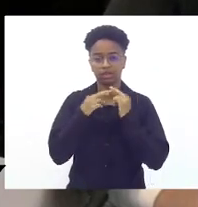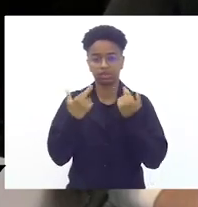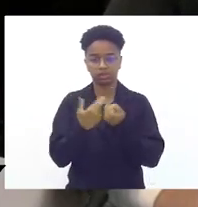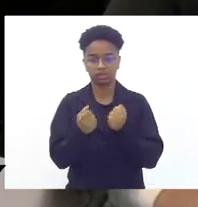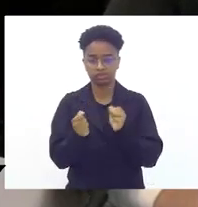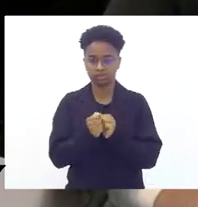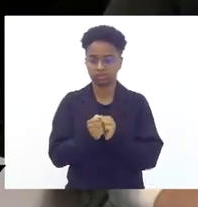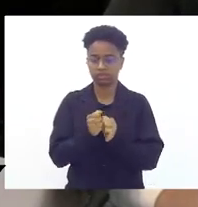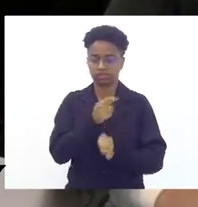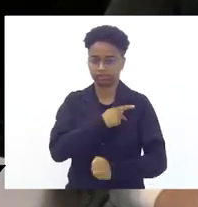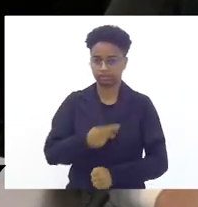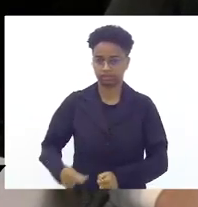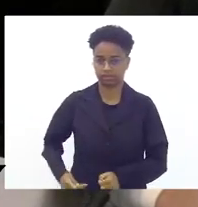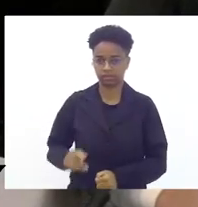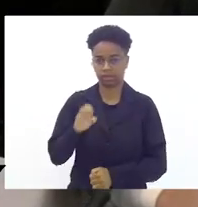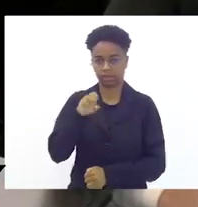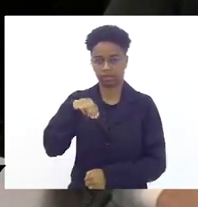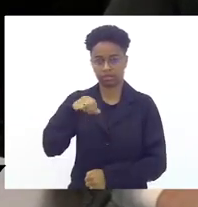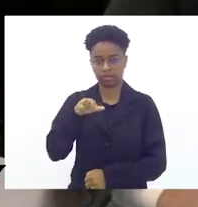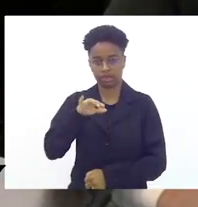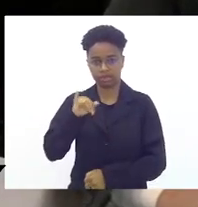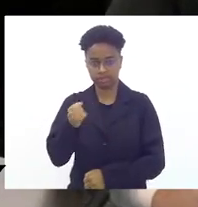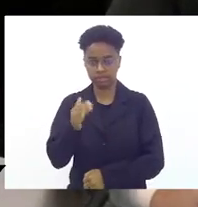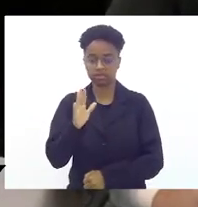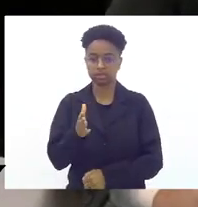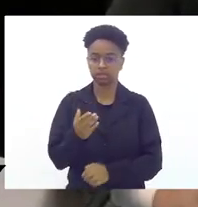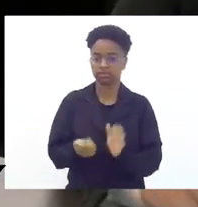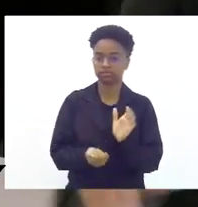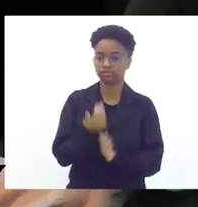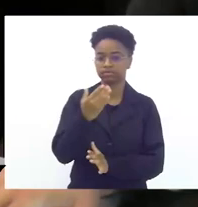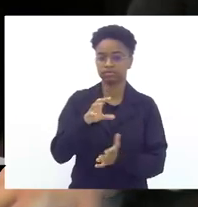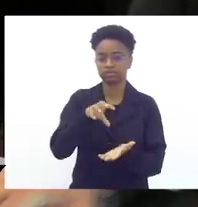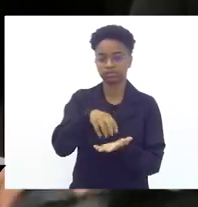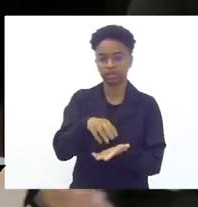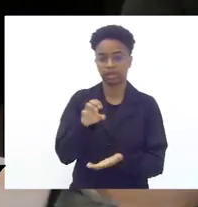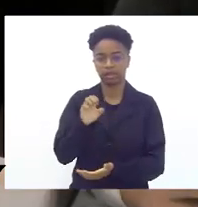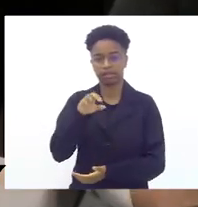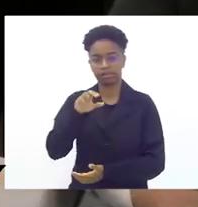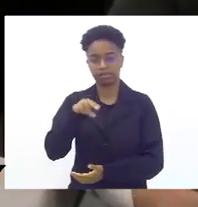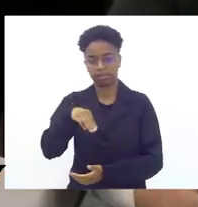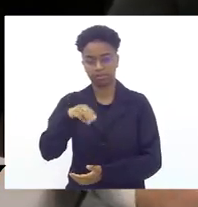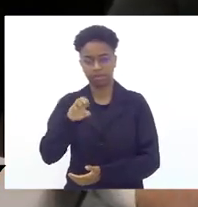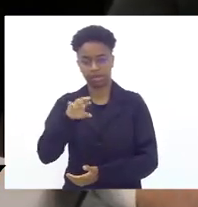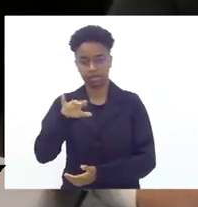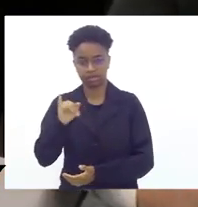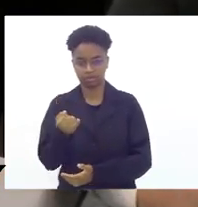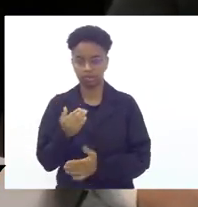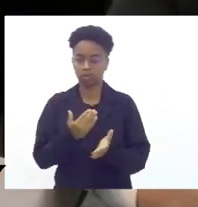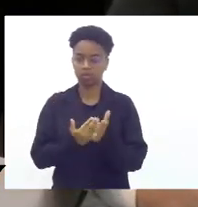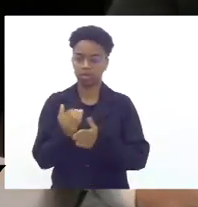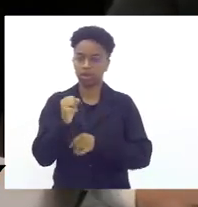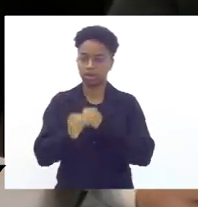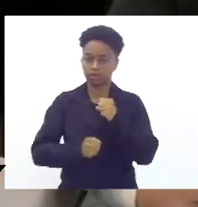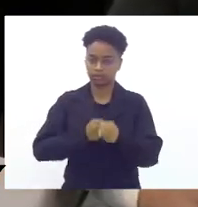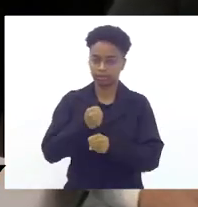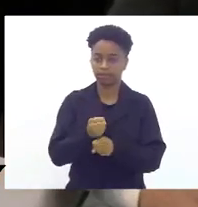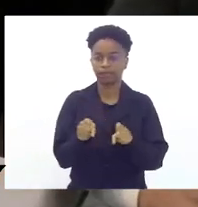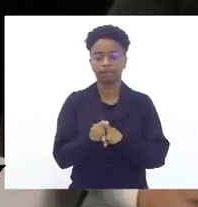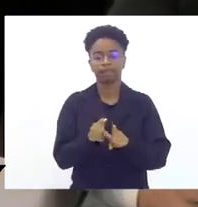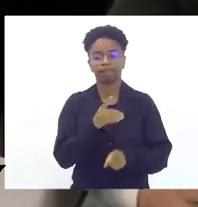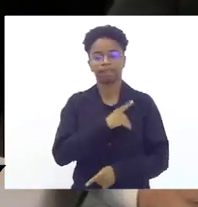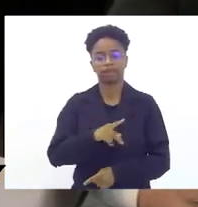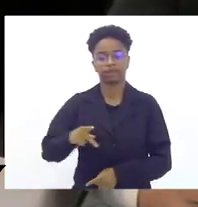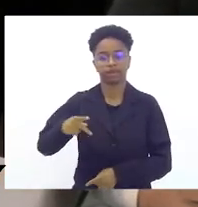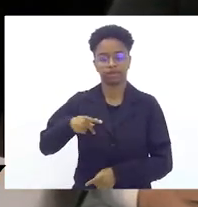o presidente da emerj esse curso já vai ser implementado na emerj a partir do ano que vem do meio do ano que vem a Defensoria Pública deputada